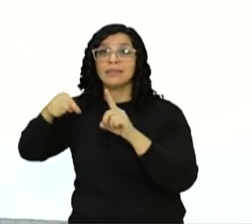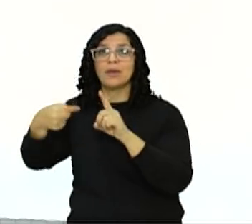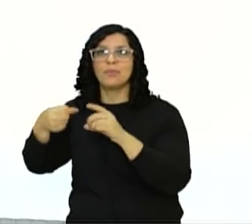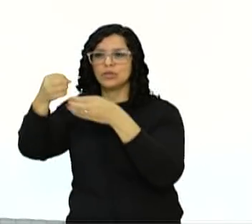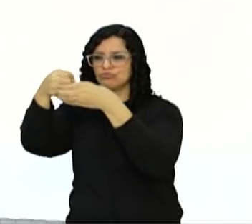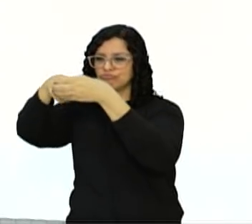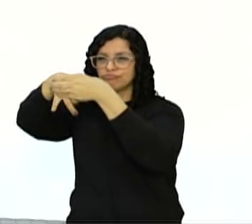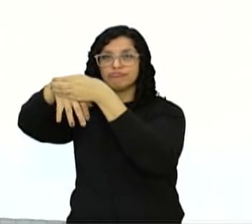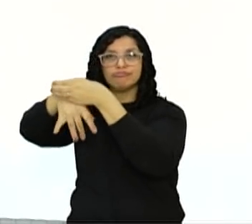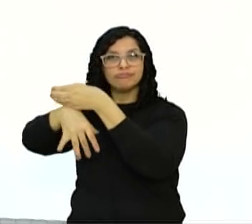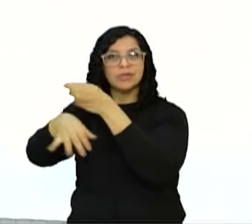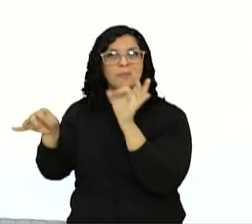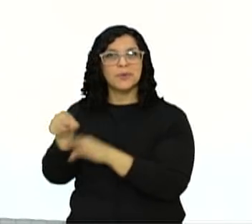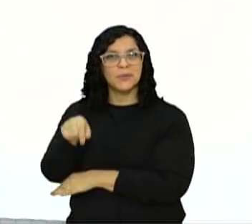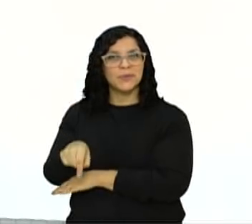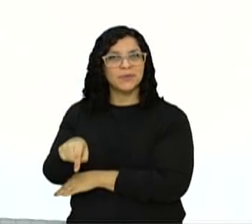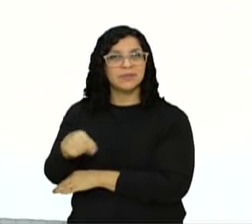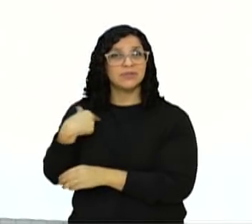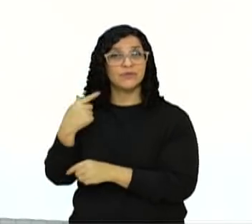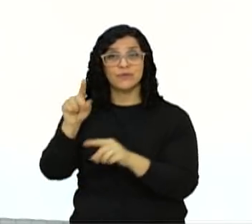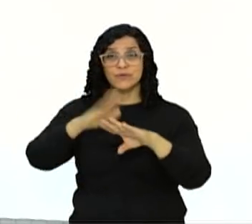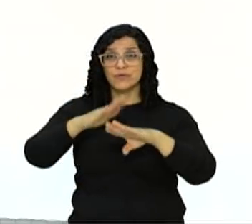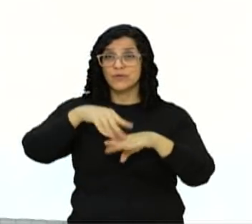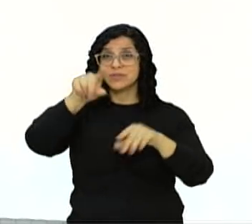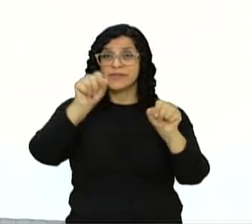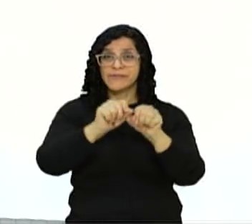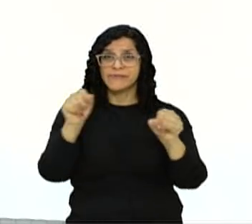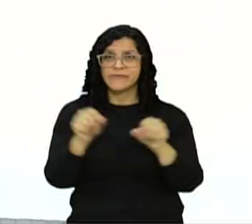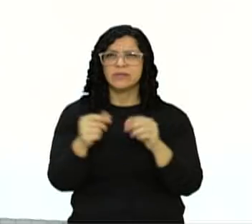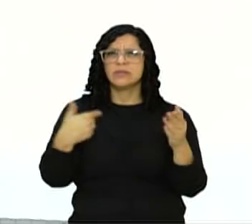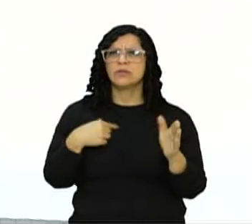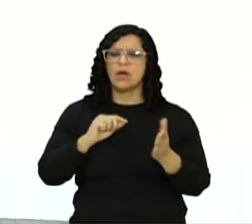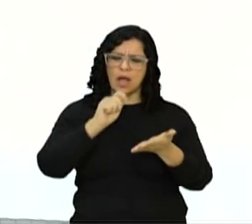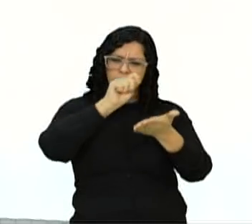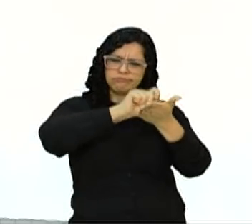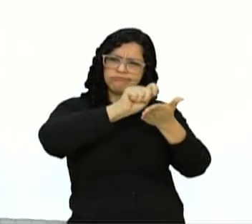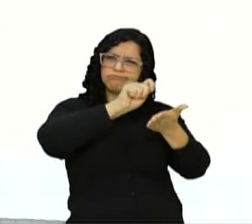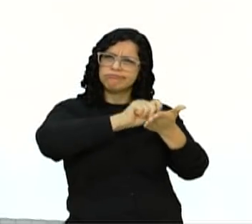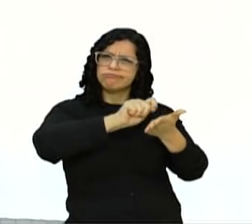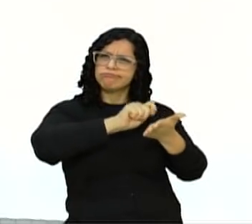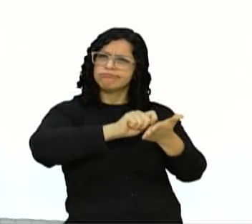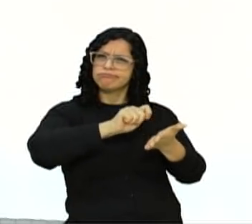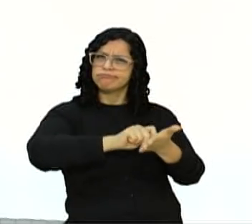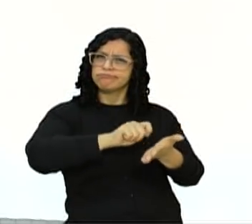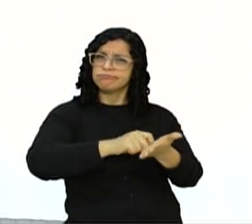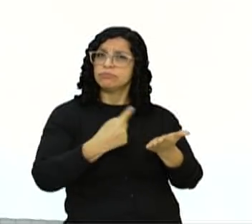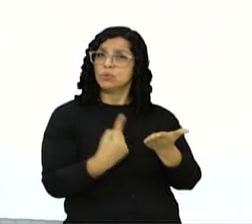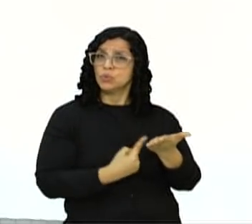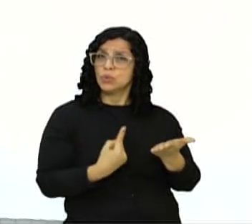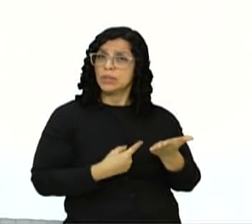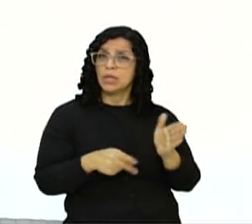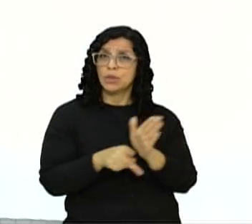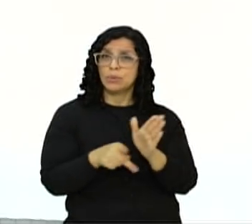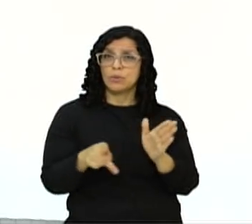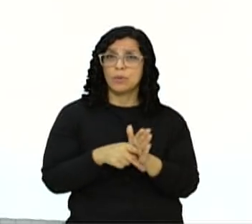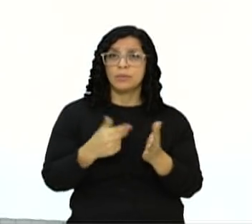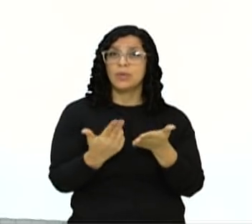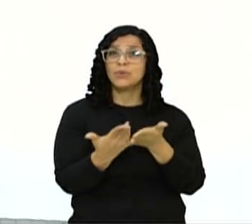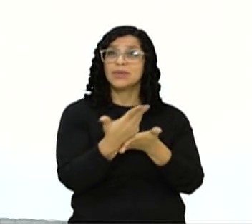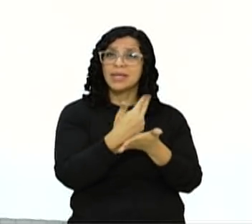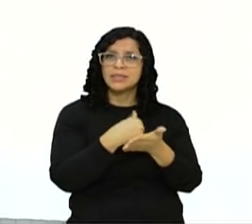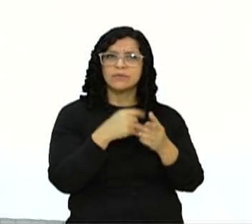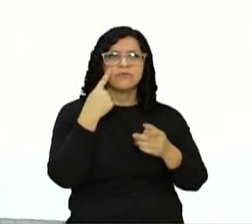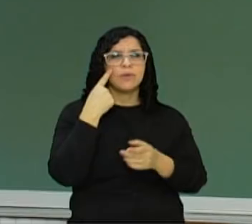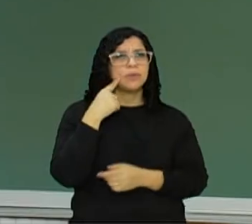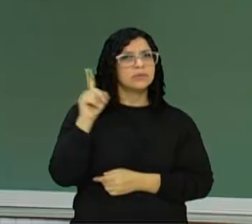pelo filtro de garrafa PET construído por você. Registre suas observações através de desenhos.